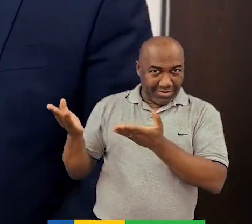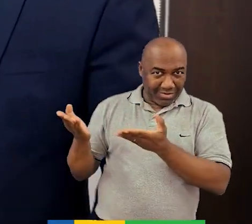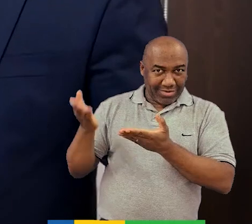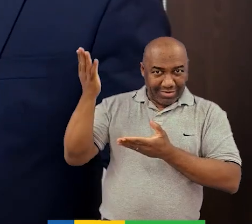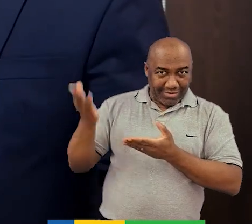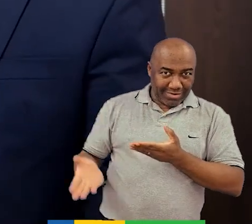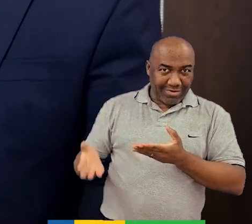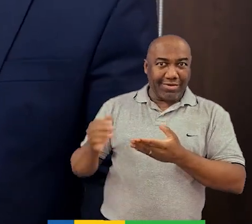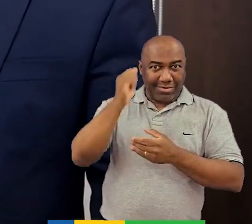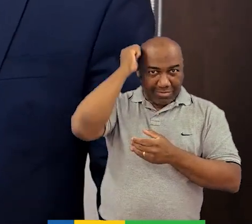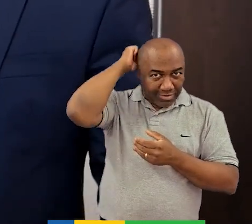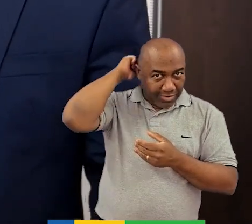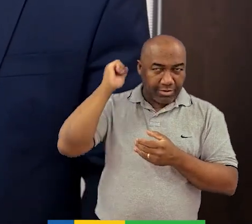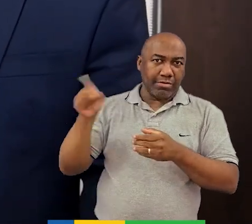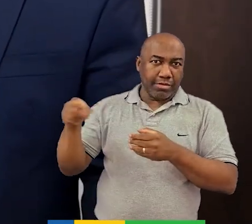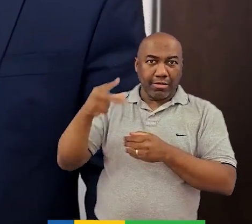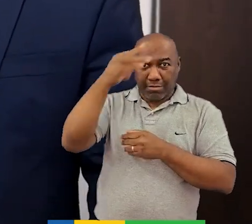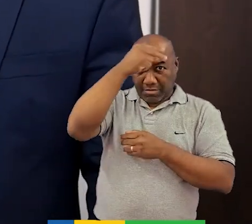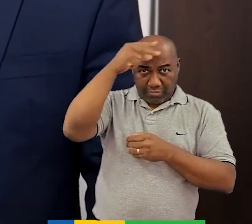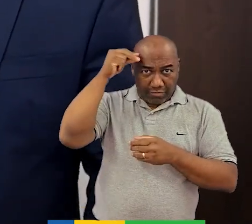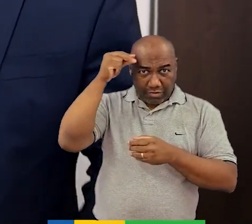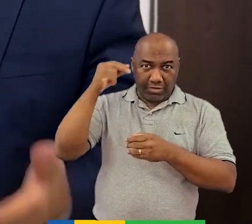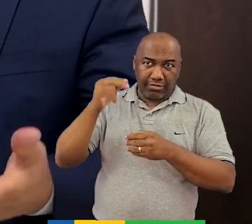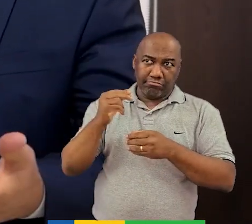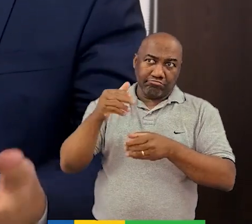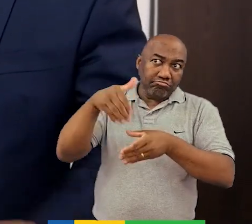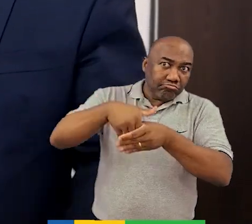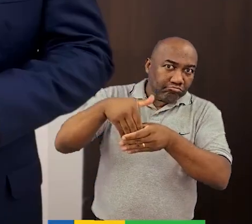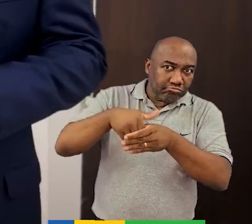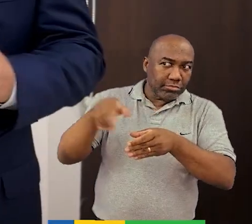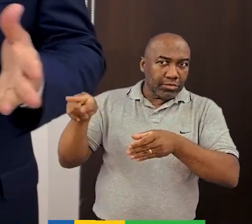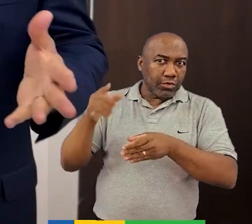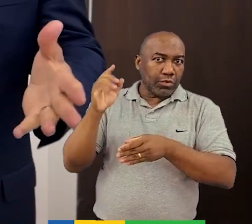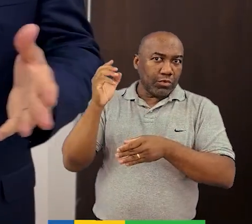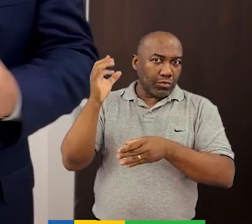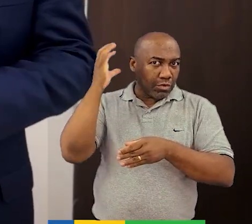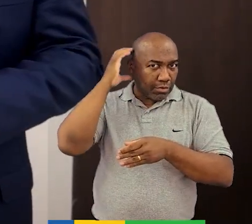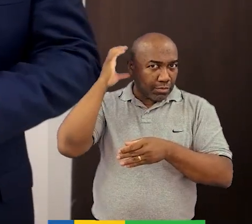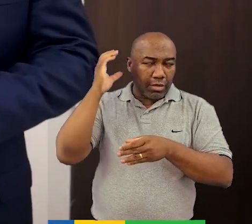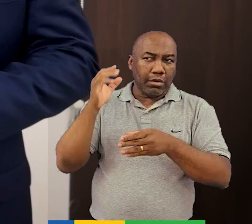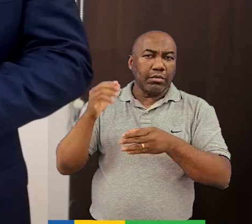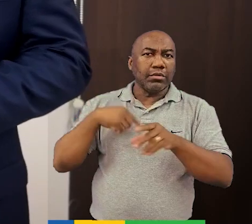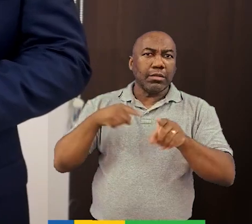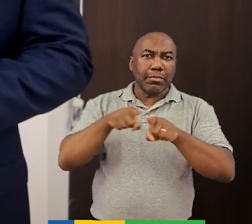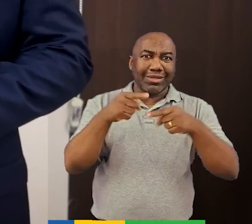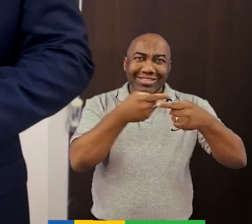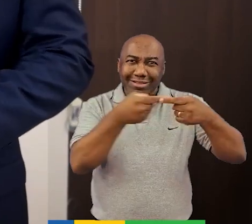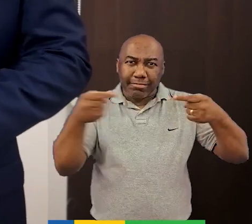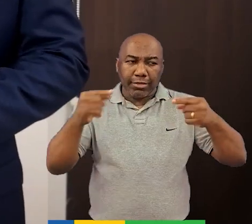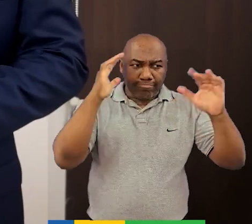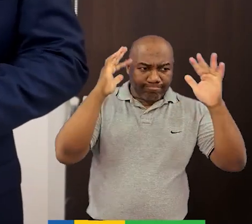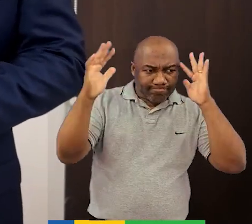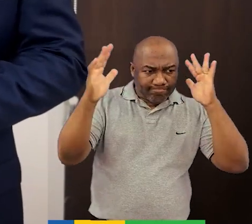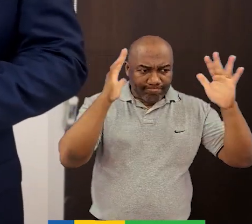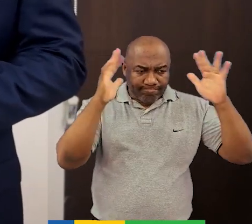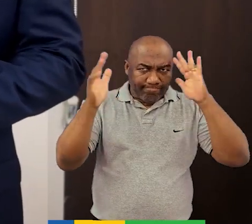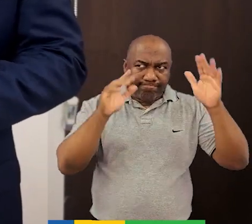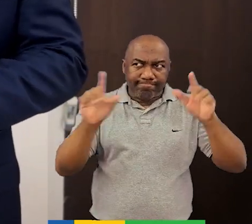aqui com o nosso candidato aqui, Abílio, prefeito de Cuiabá. Depois de uma reflexão ao longo dessa